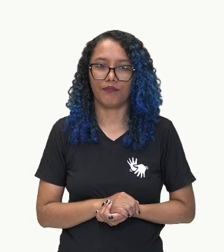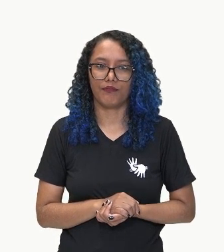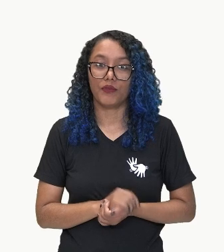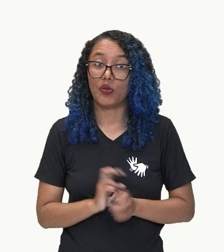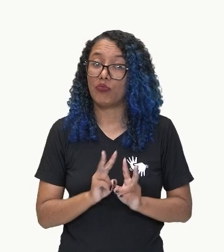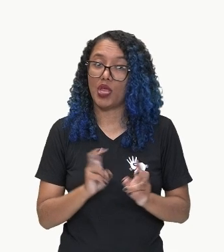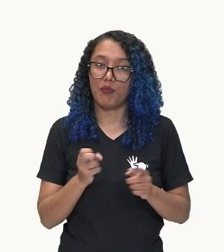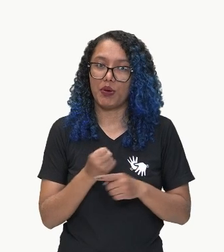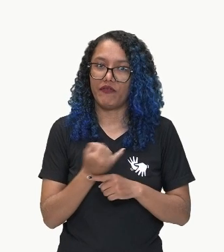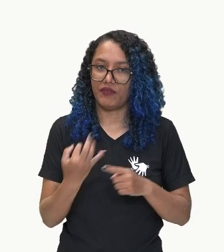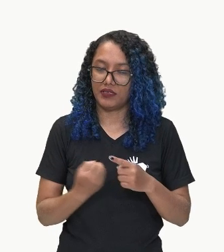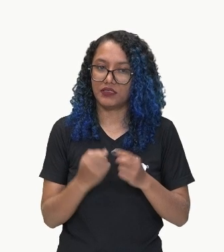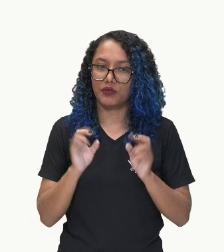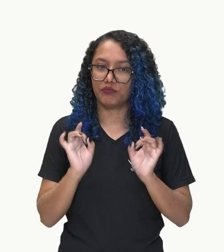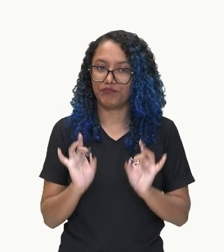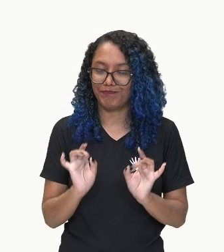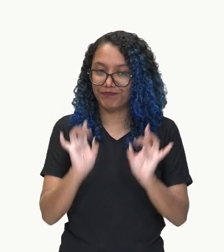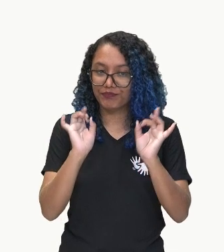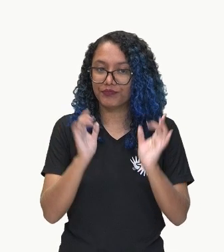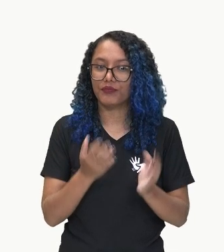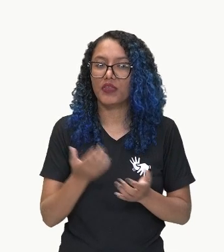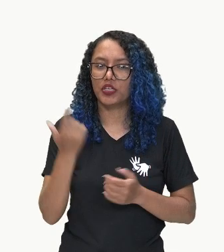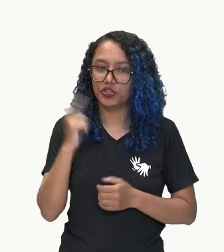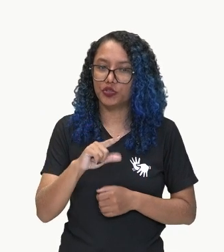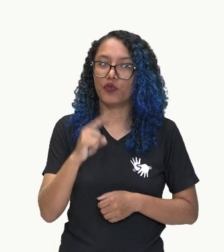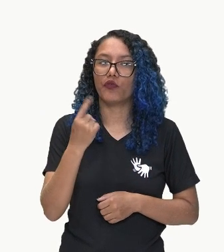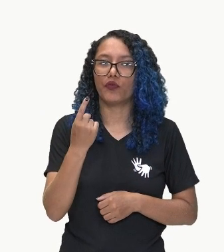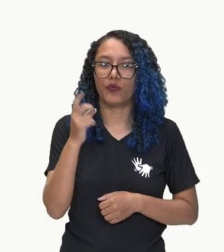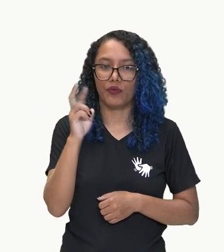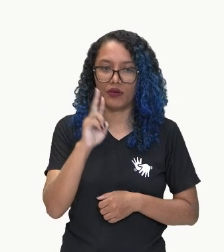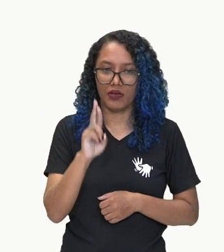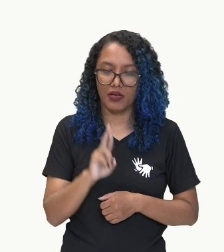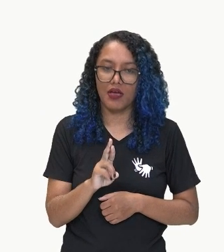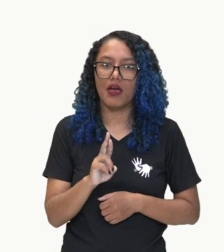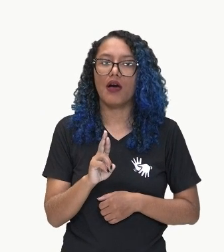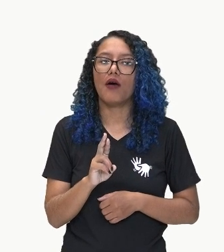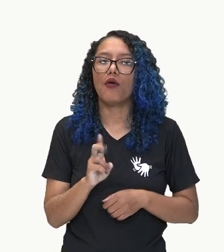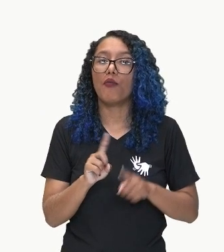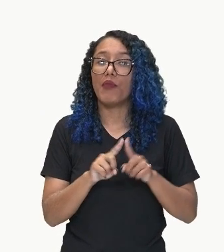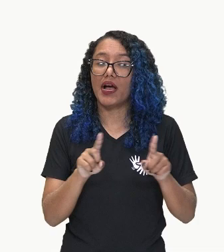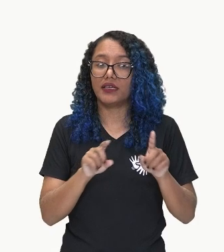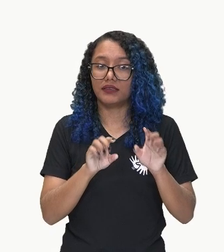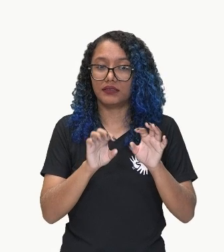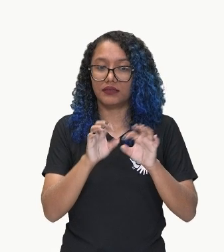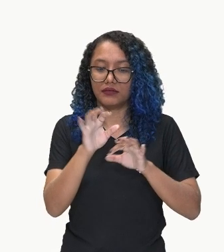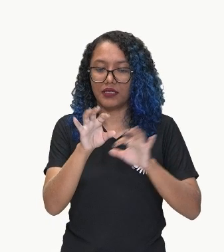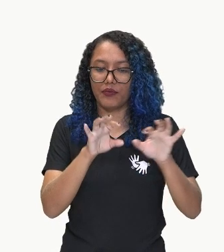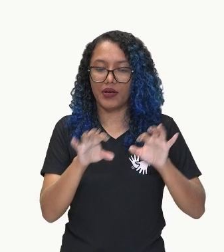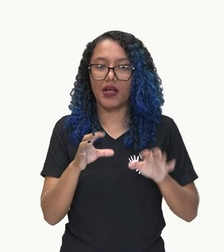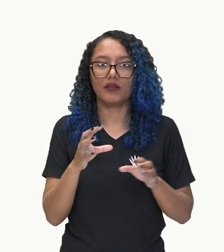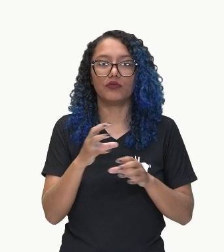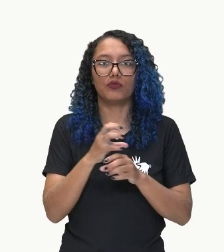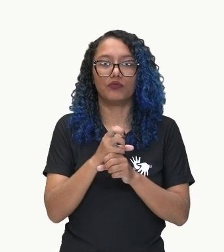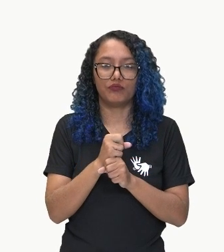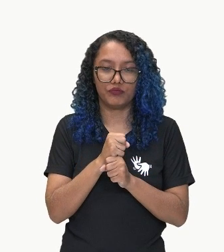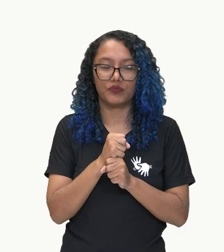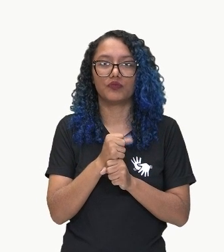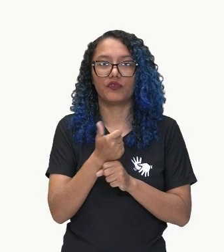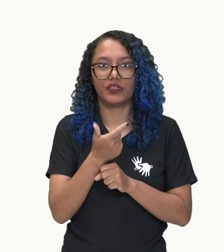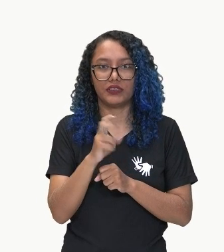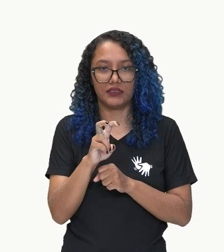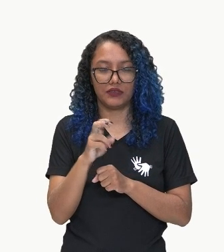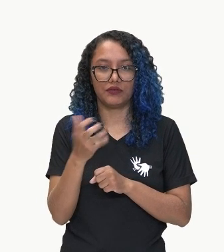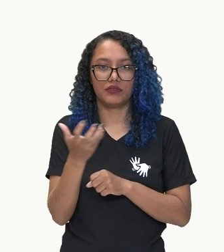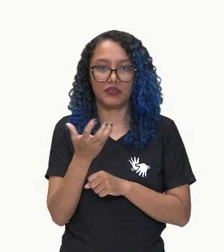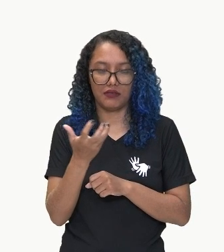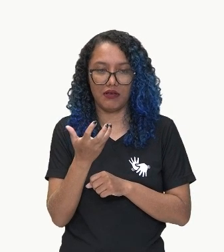nós temos aí de novo R$1 formado por moedas de 25 centavos. Mas agora